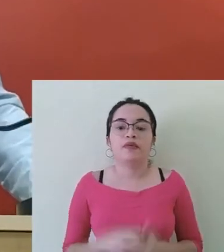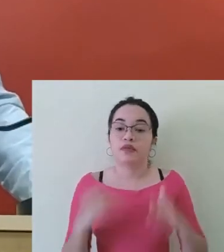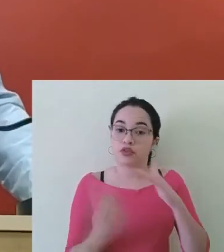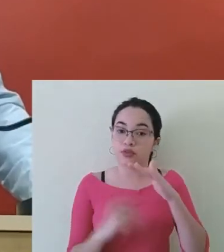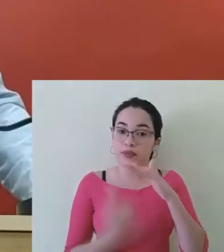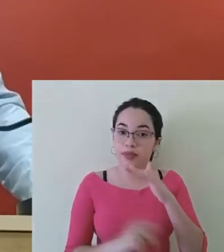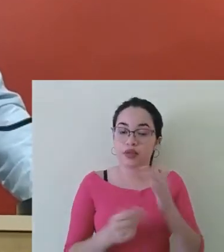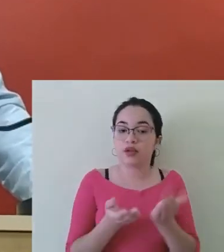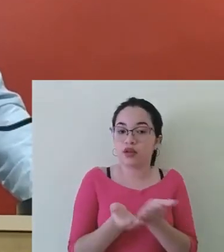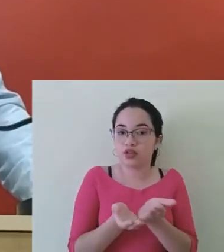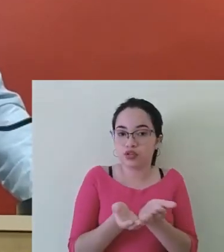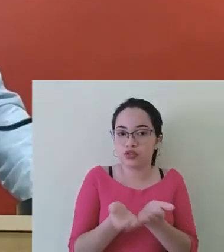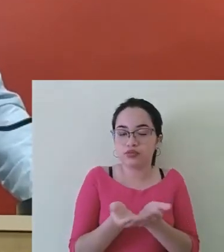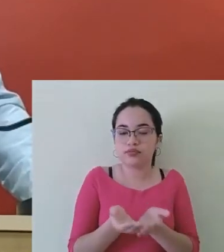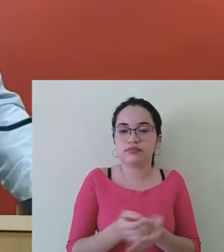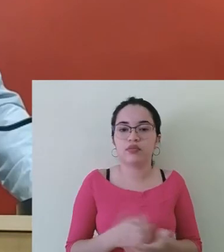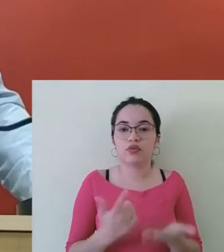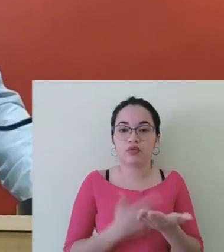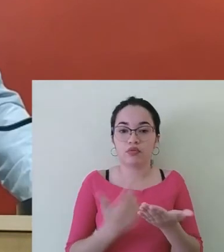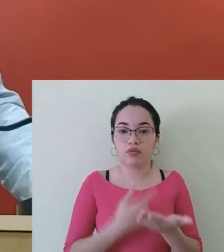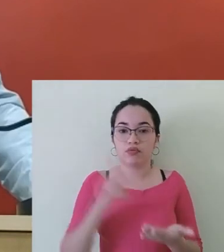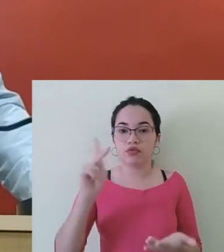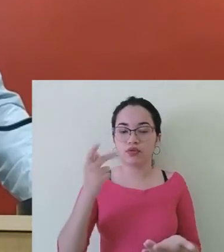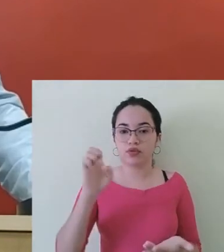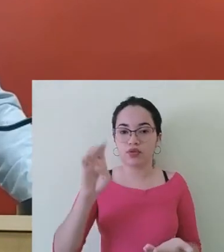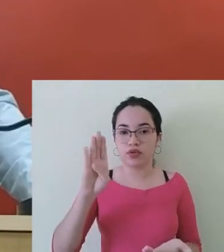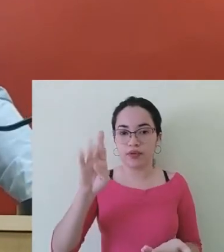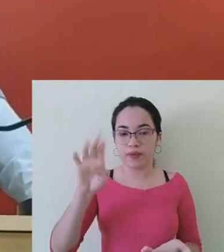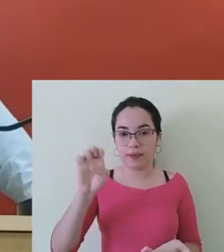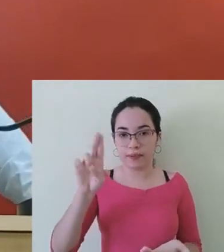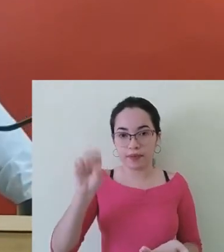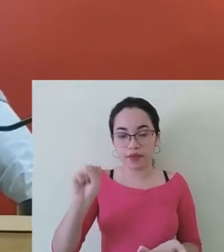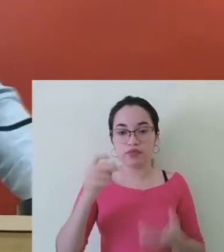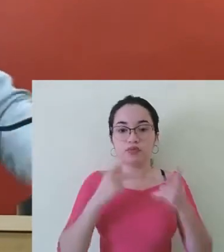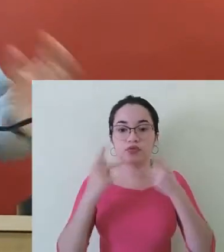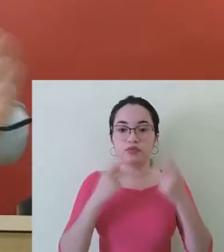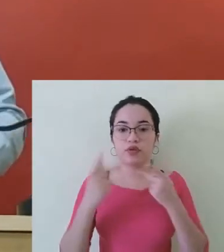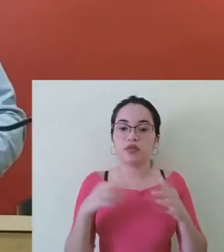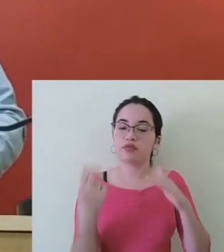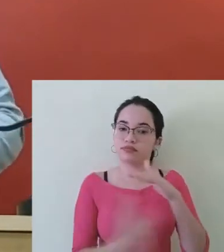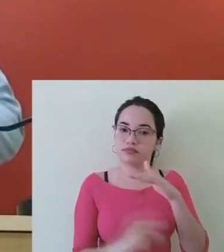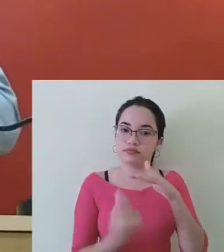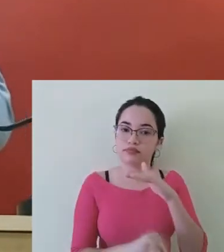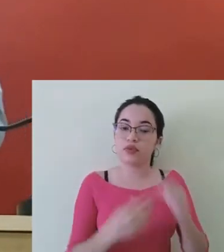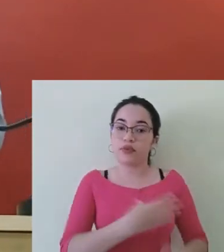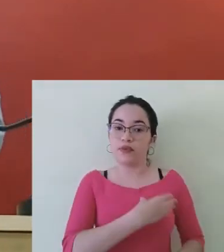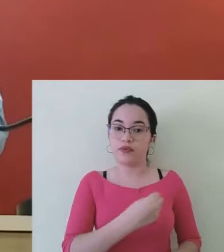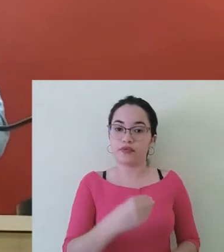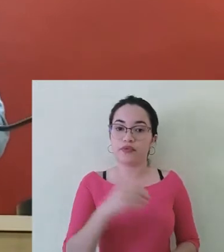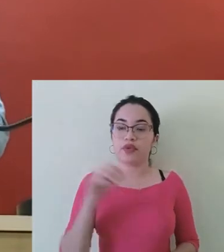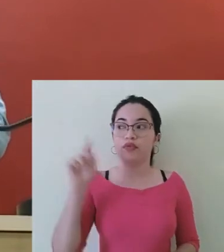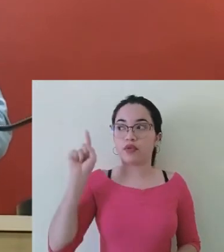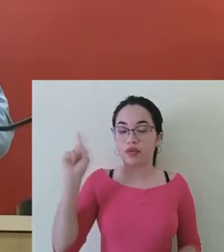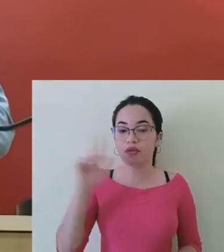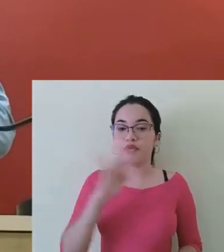cristã. No livro de Hebreus, fala que Deus, ele disciplina o